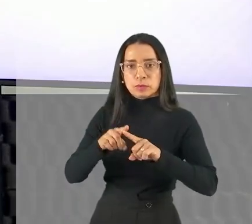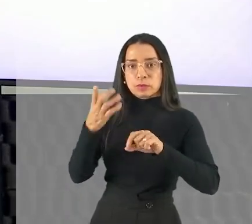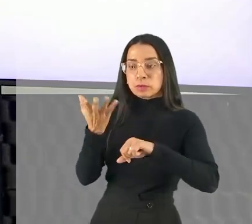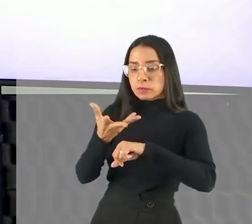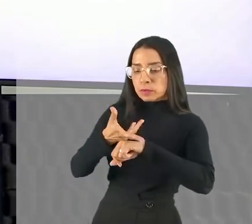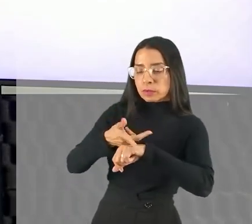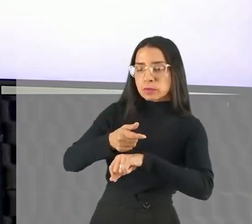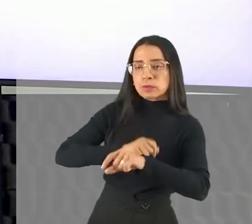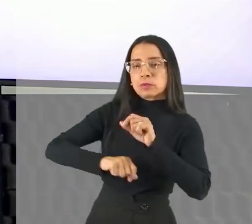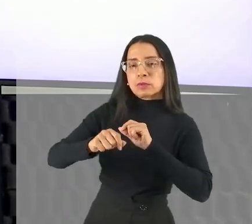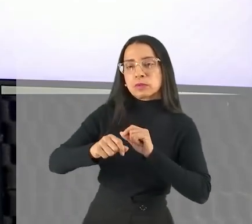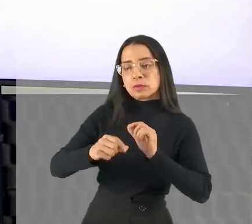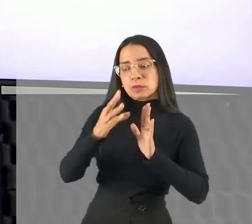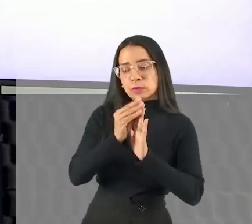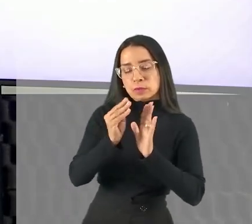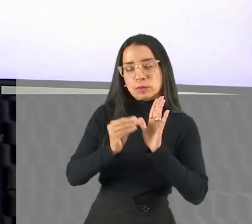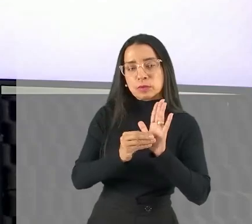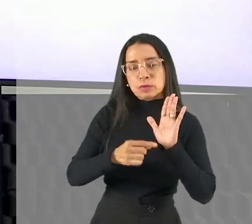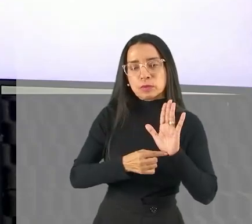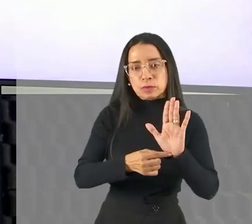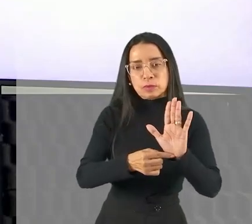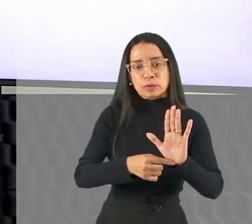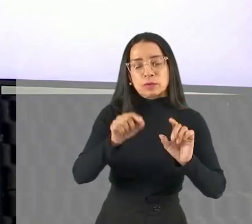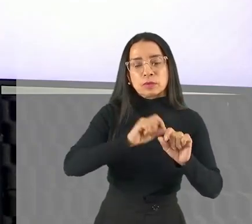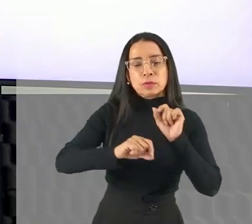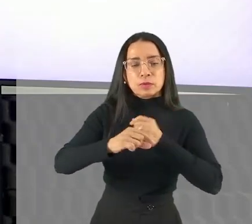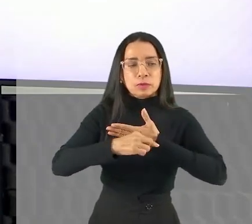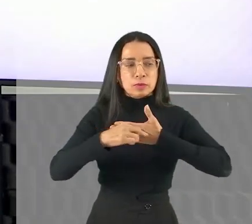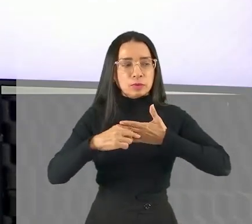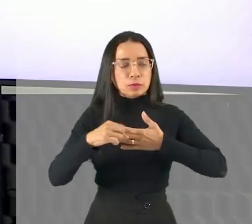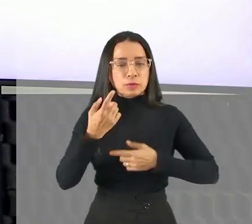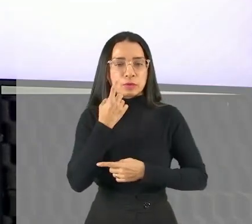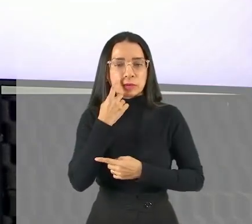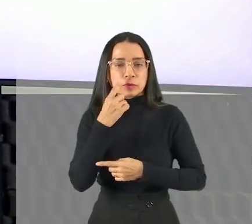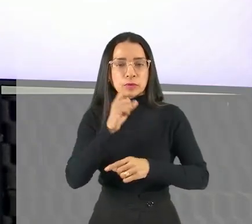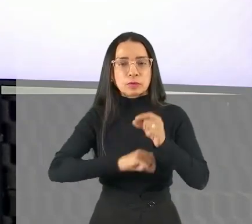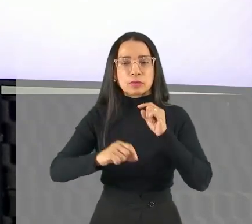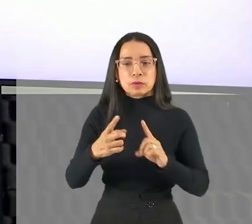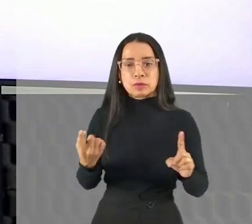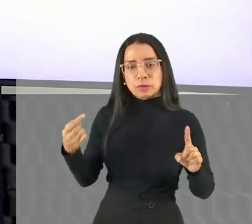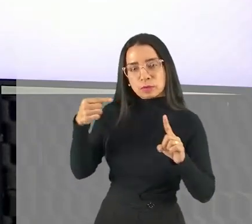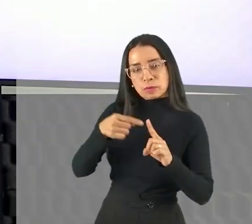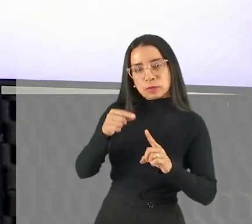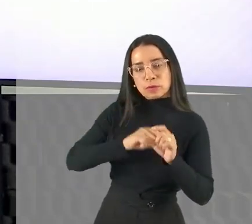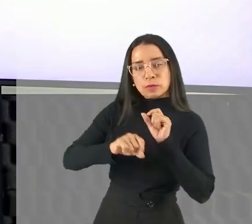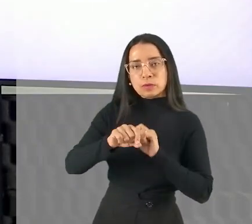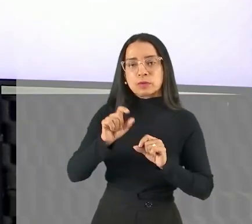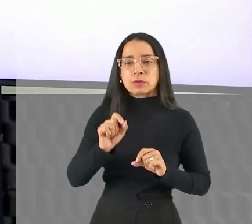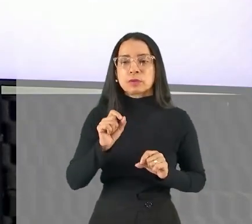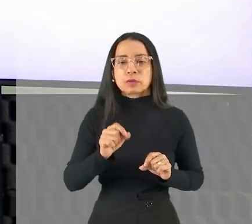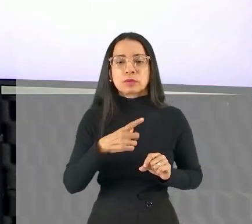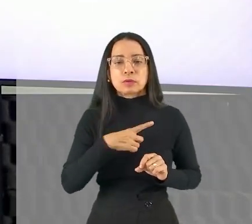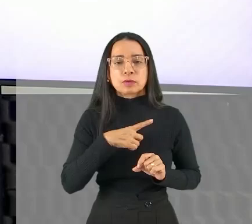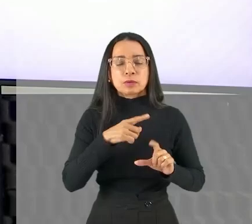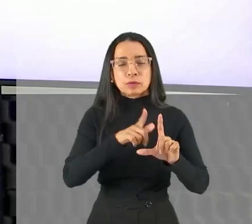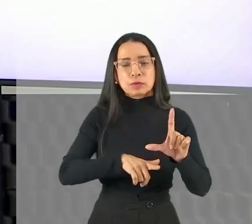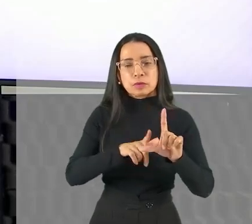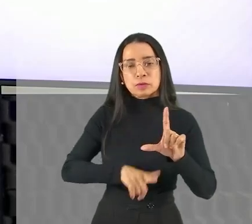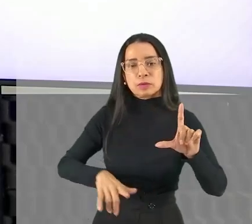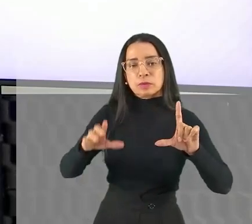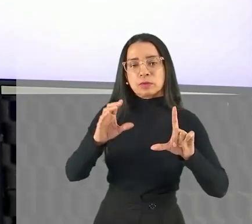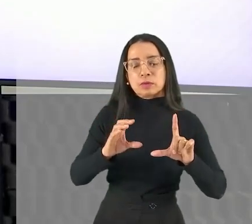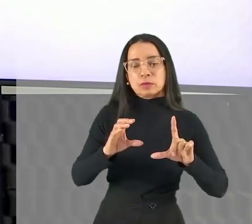conteúdo apresentado pelo autor, vocês vão verificar que o objetivo desses argumentos apresentados permitem que